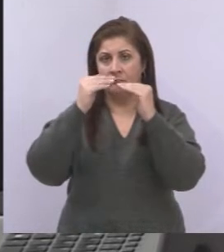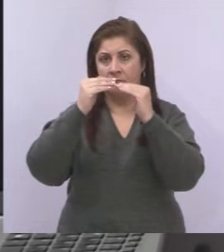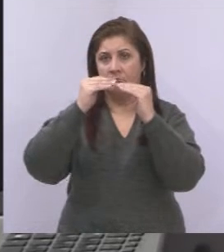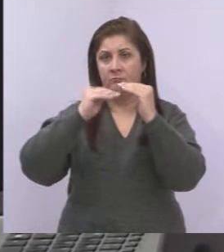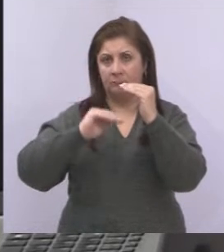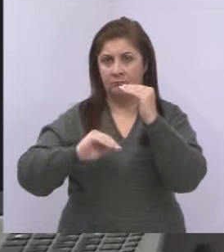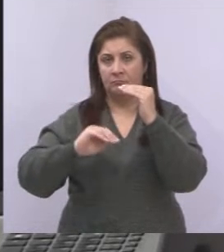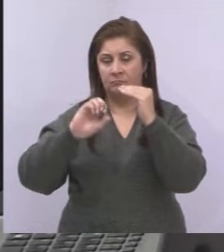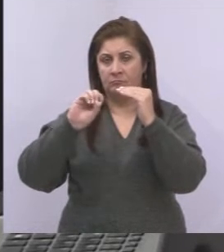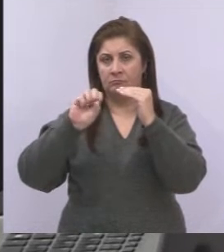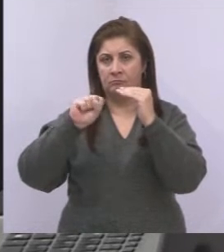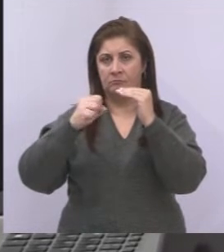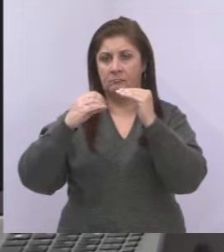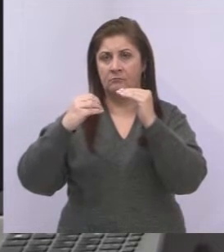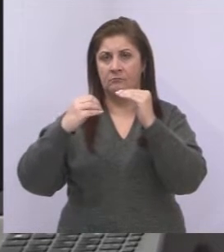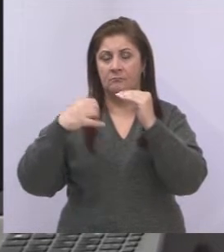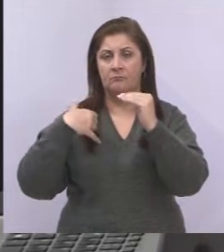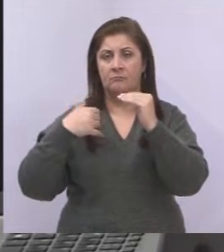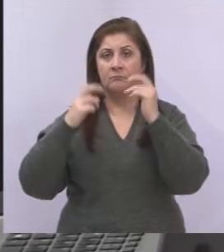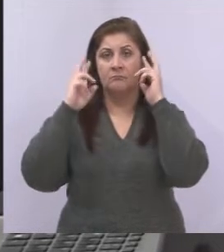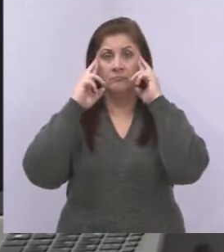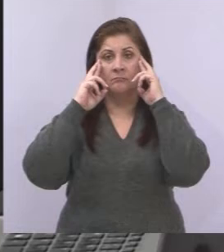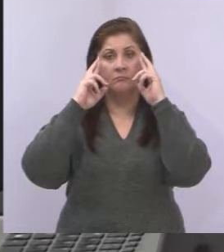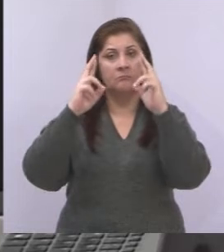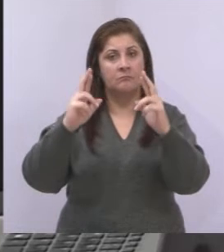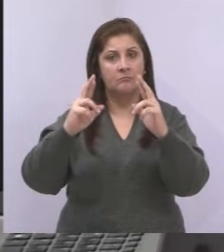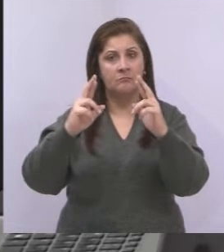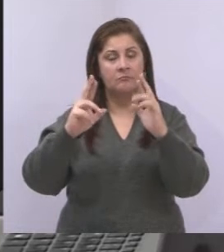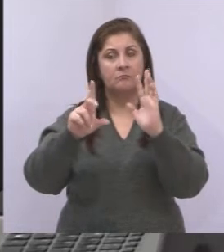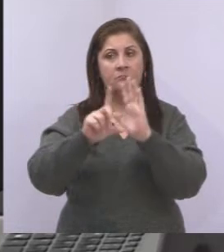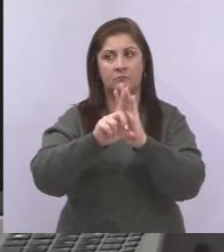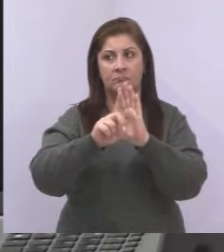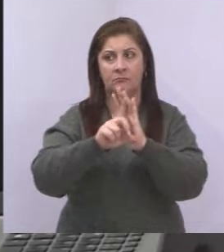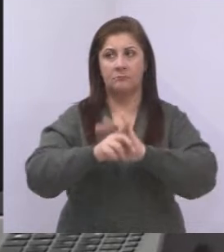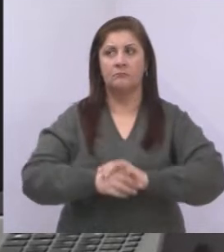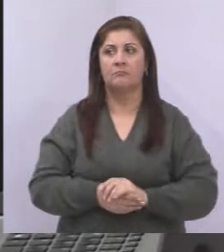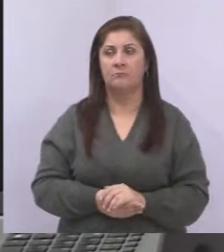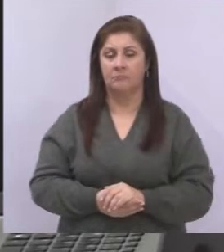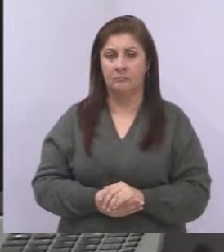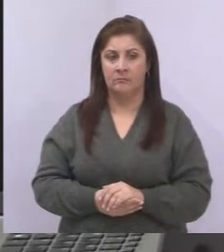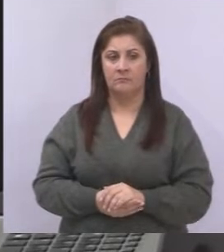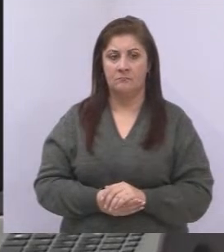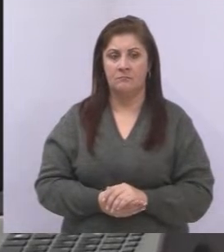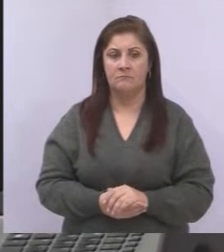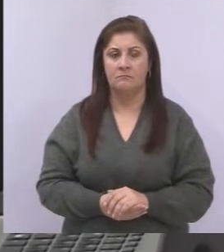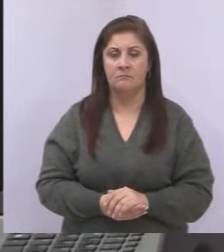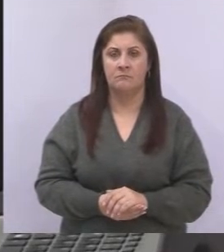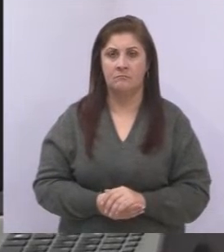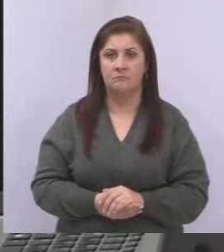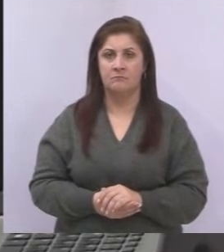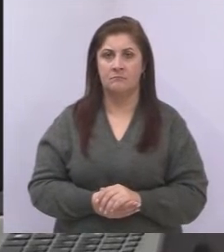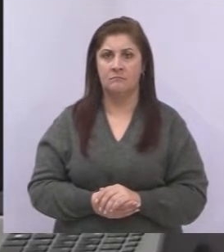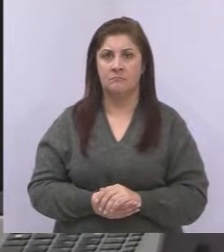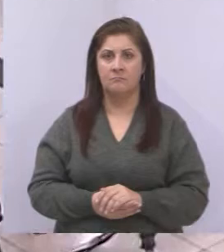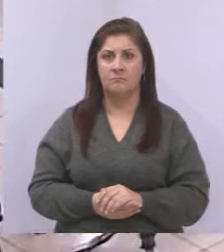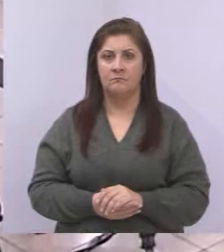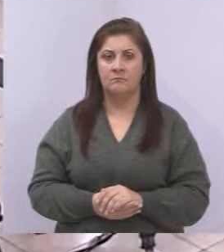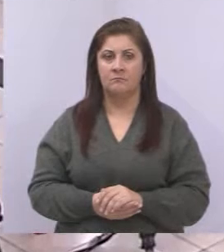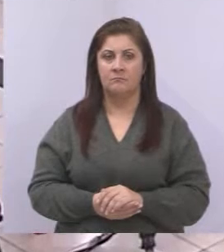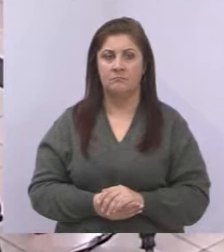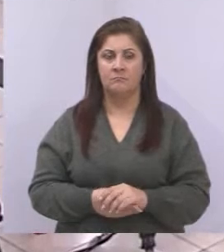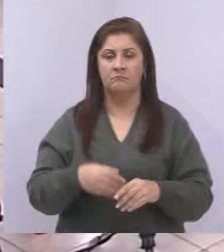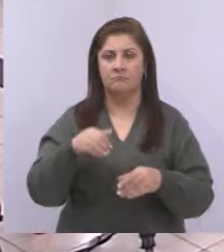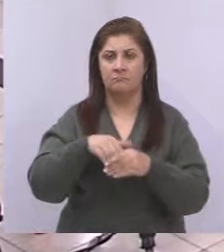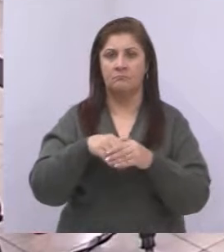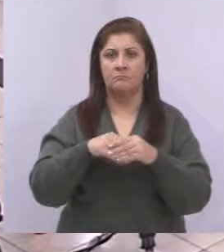que 80 anos respeitem a vez do idoso acima de mais de 80 anos. Não, tranquilo, Paulinho. Não, mas fica tranquilo. A gente vai votar